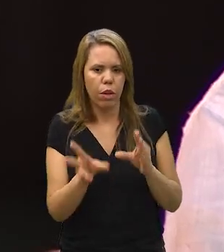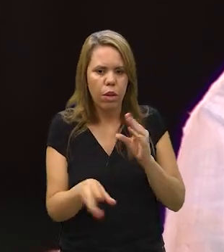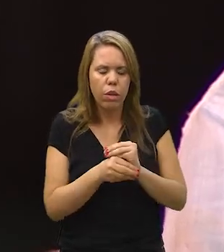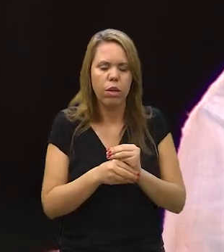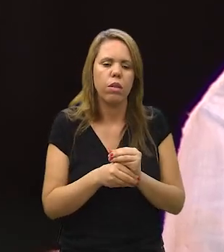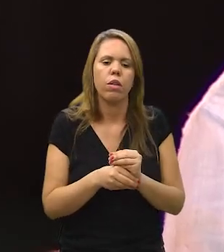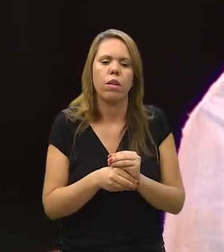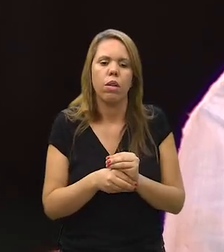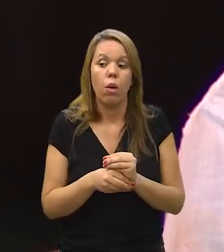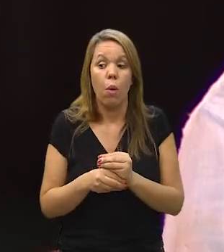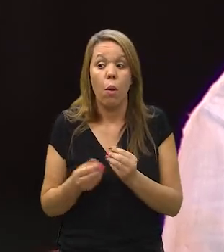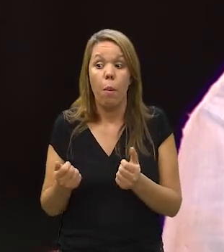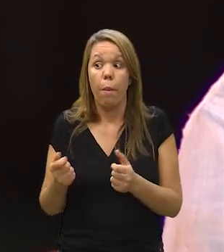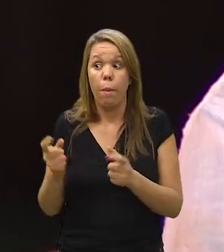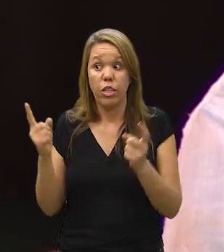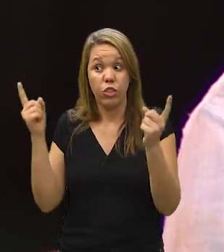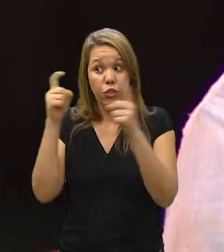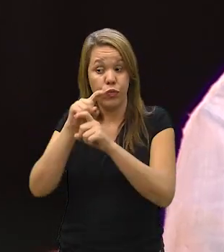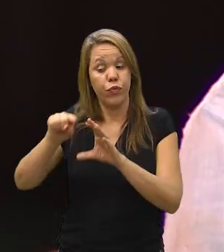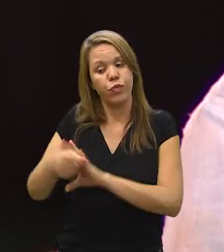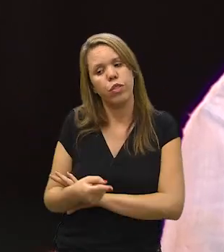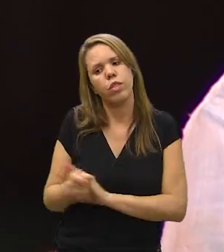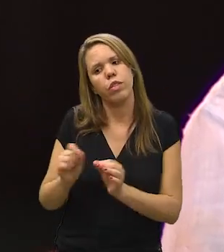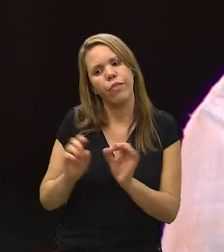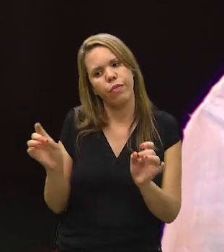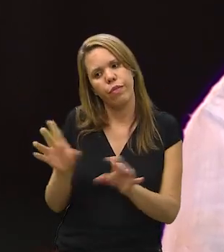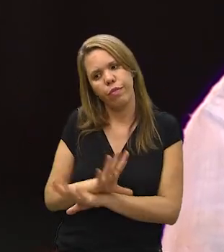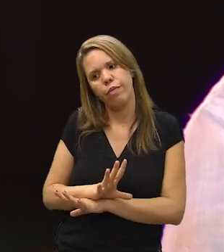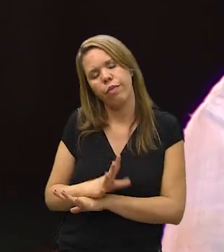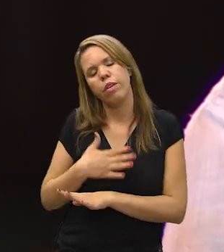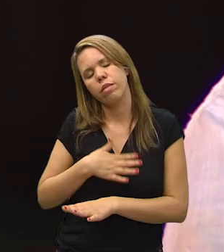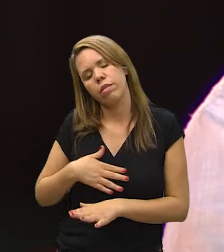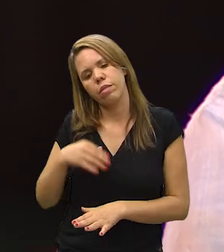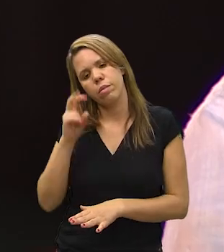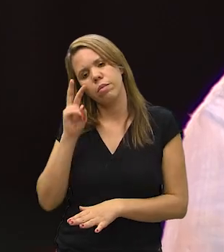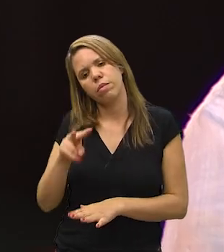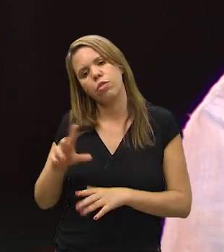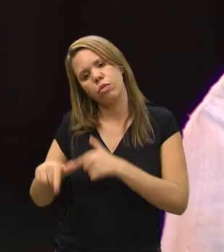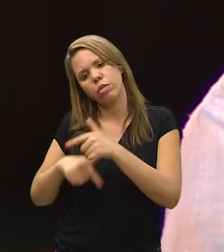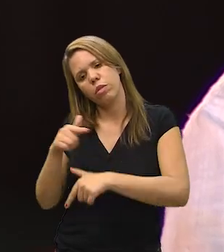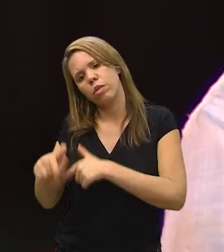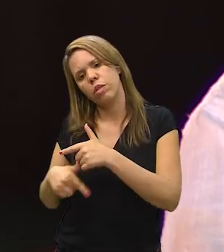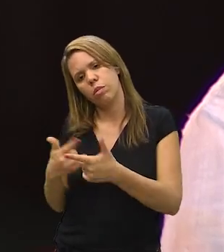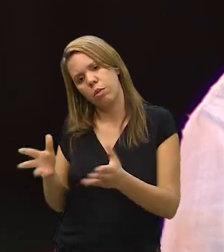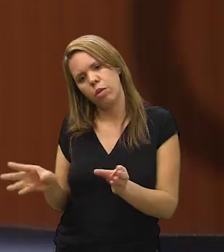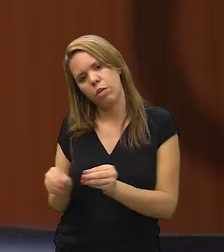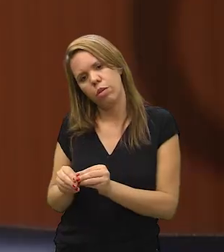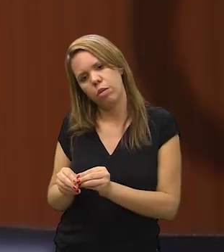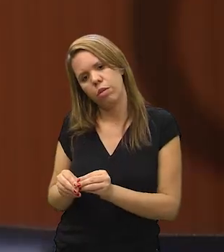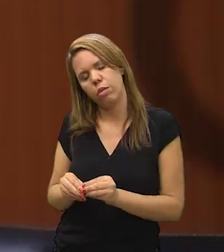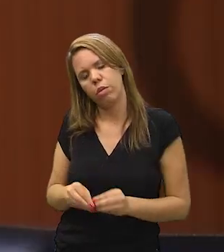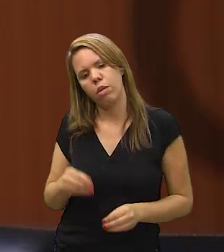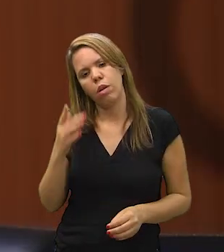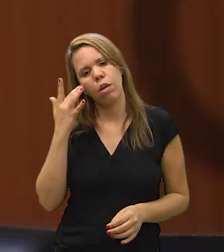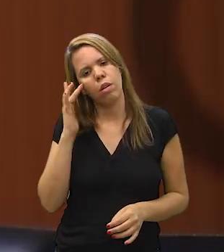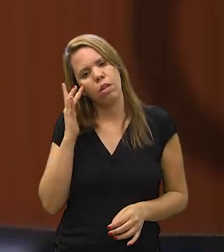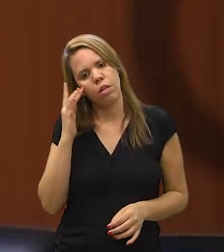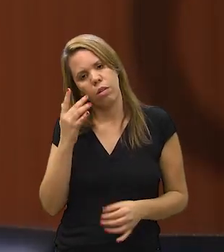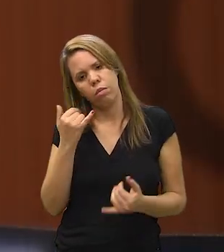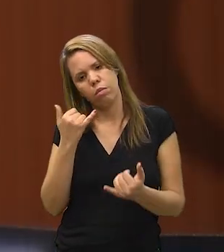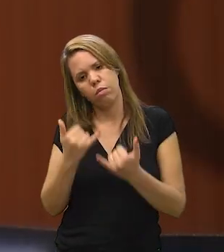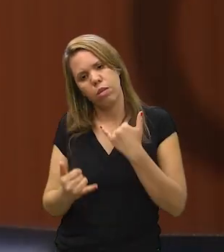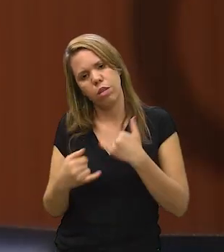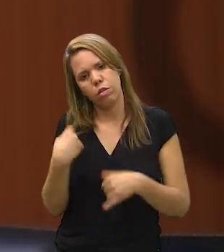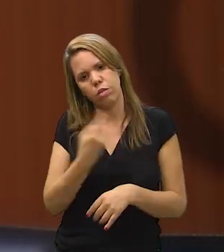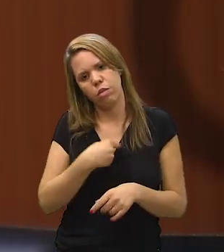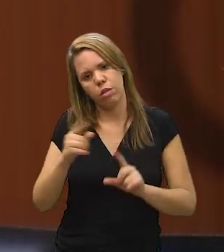grosso tá feito, assim, e sim, dá uma satisfação ver todo esse trabalho concluído. Eu acho que é bem parecido